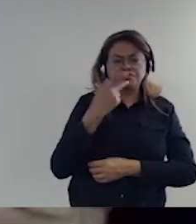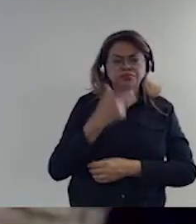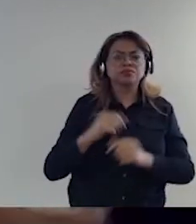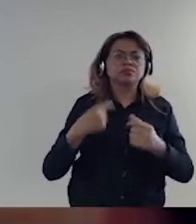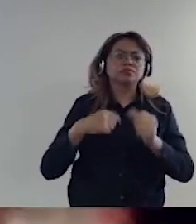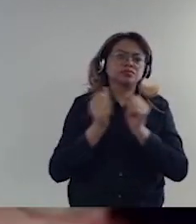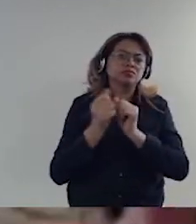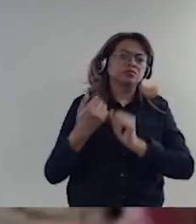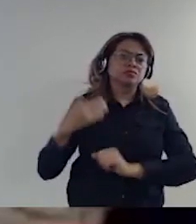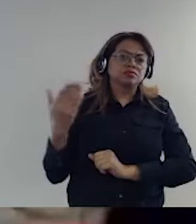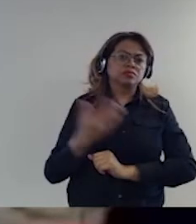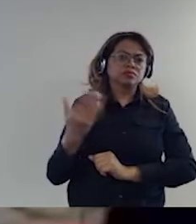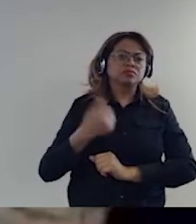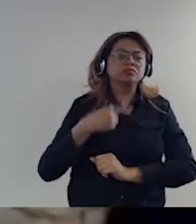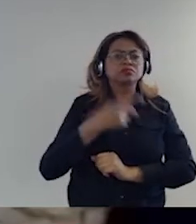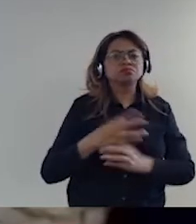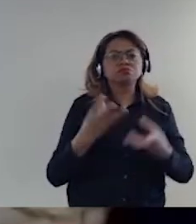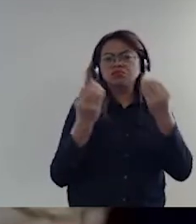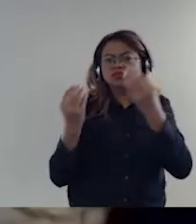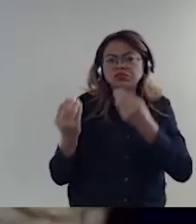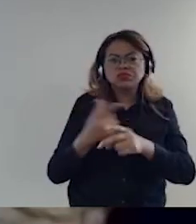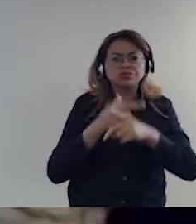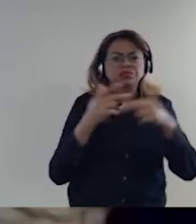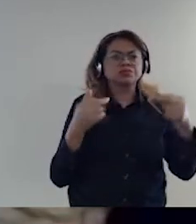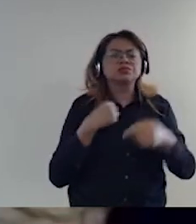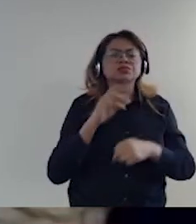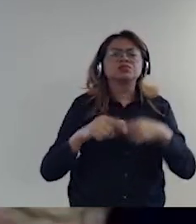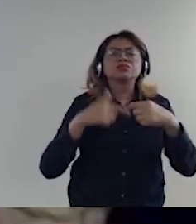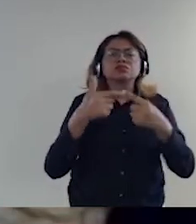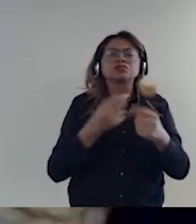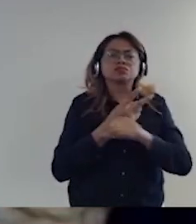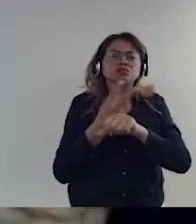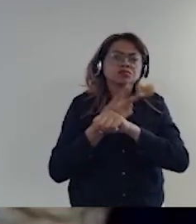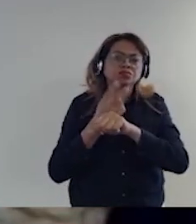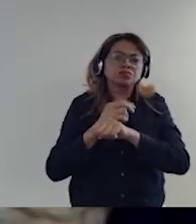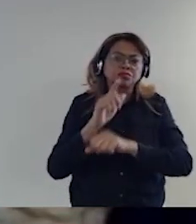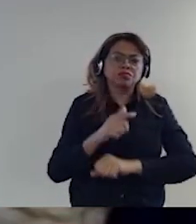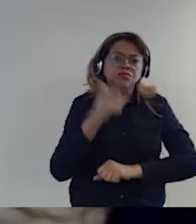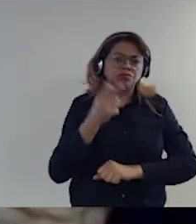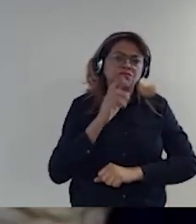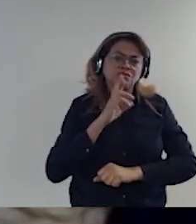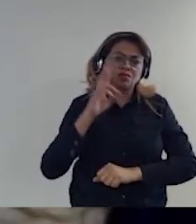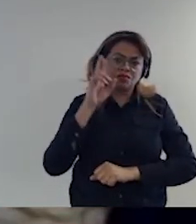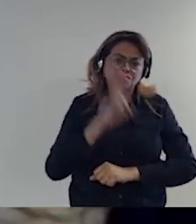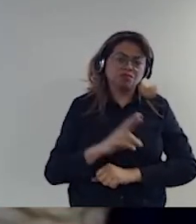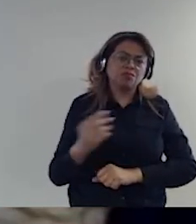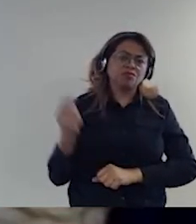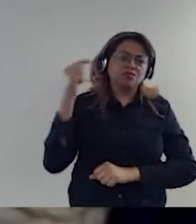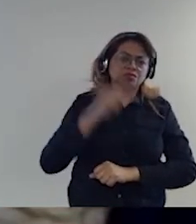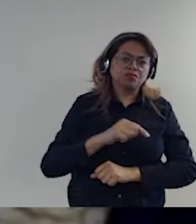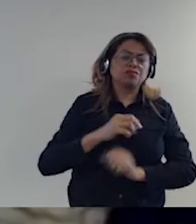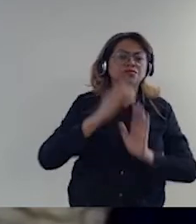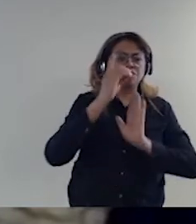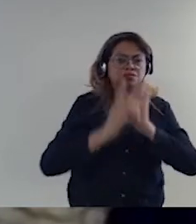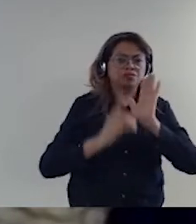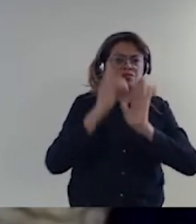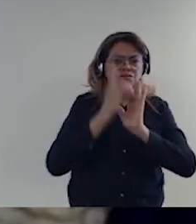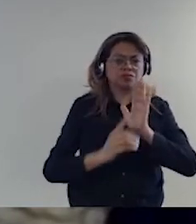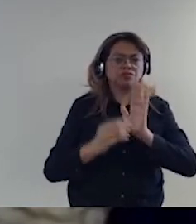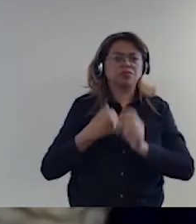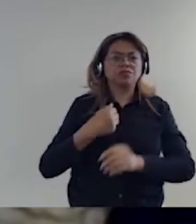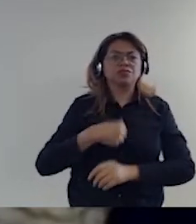já afastei uma imensidão de outras respostas, nomeadamente aquelas que vêm do direito das